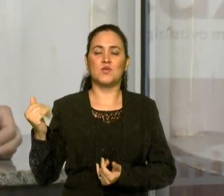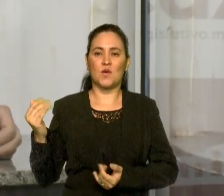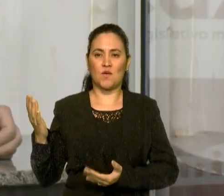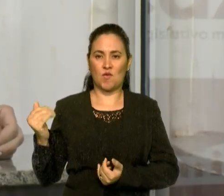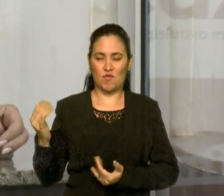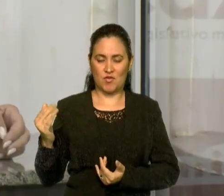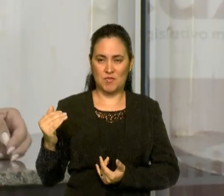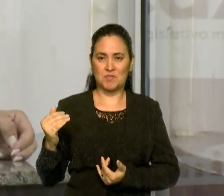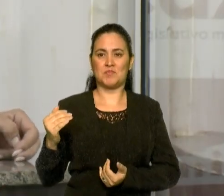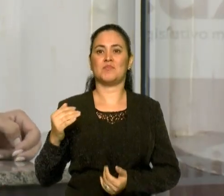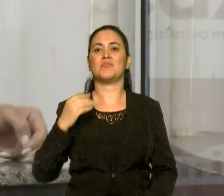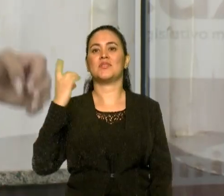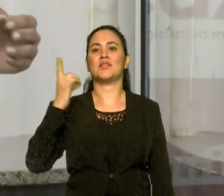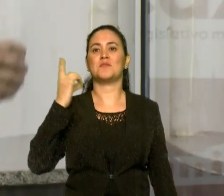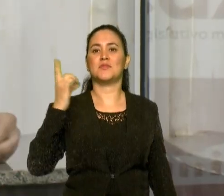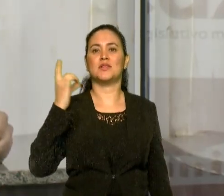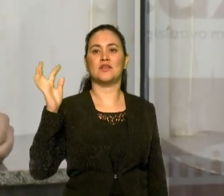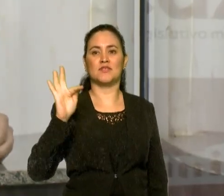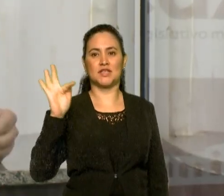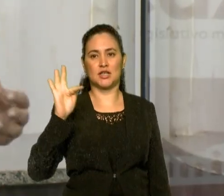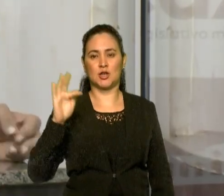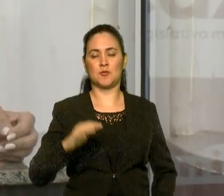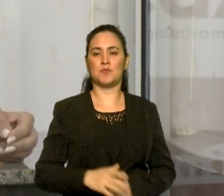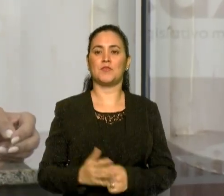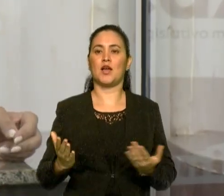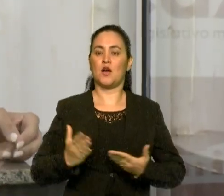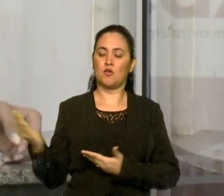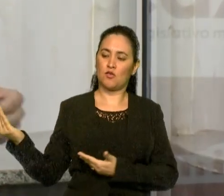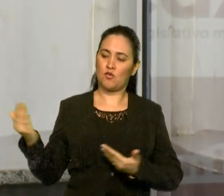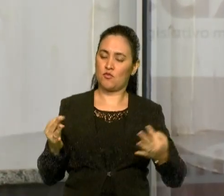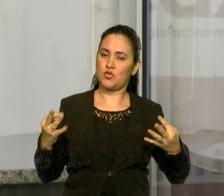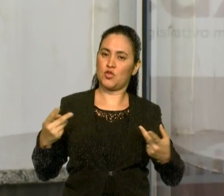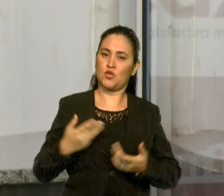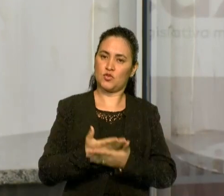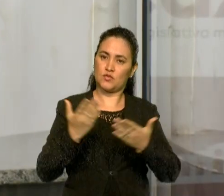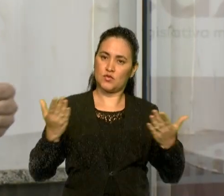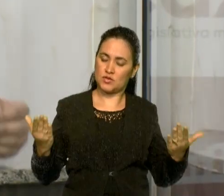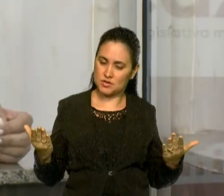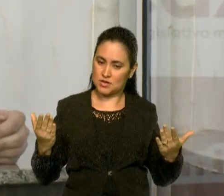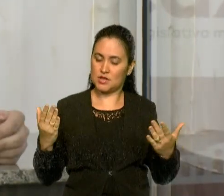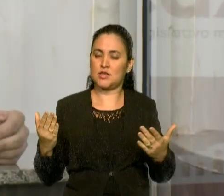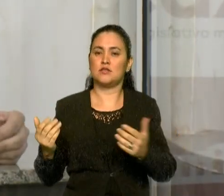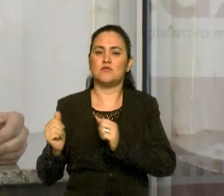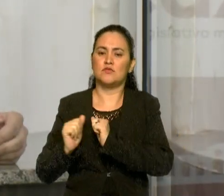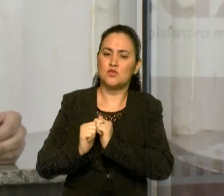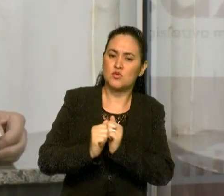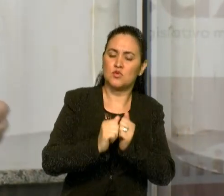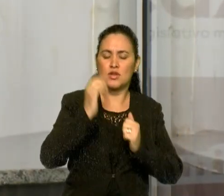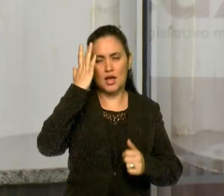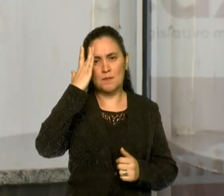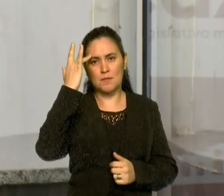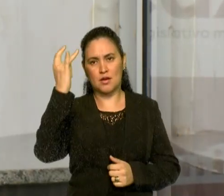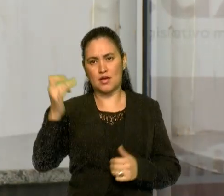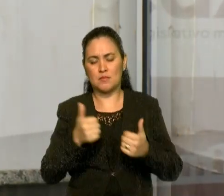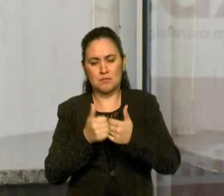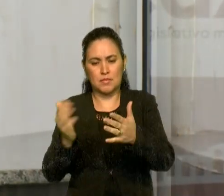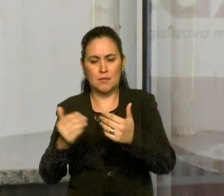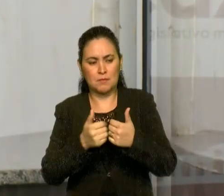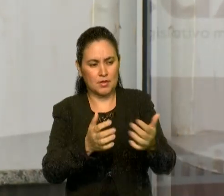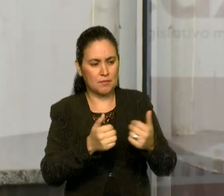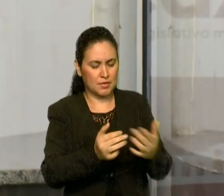fazendo o convite para que todos vocês nos acompanhem amanhã nas importantes inaugurações que nós teremos.